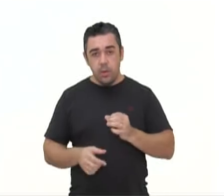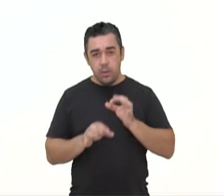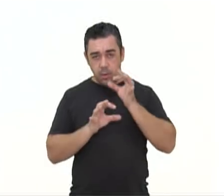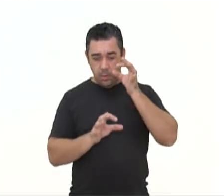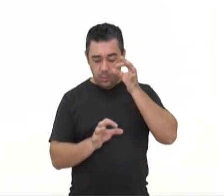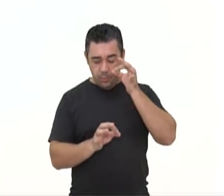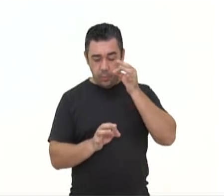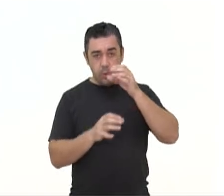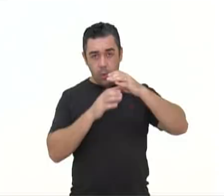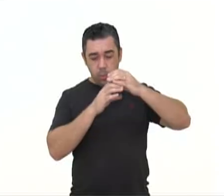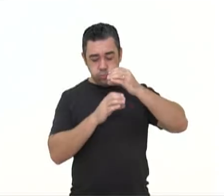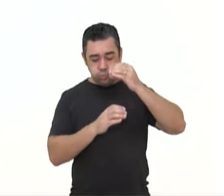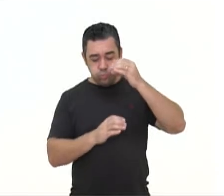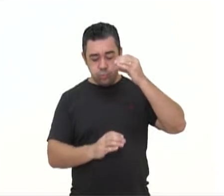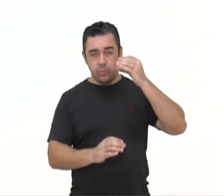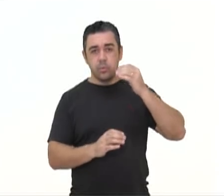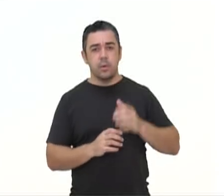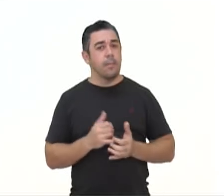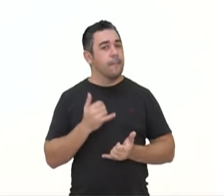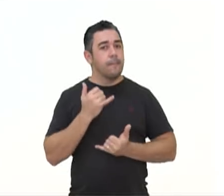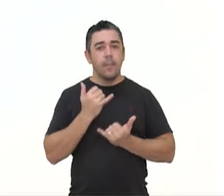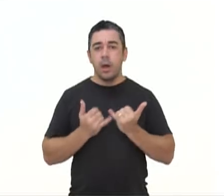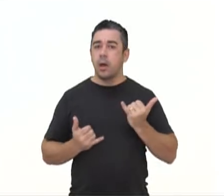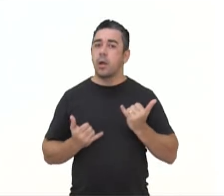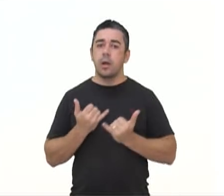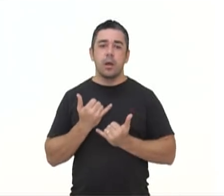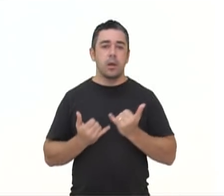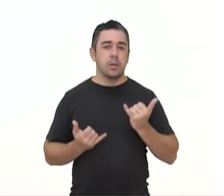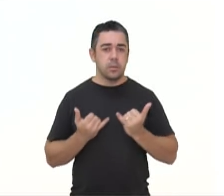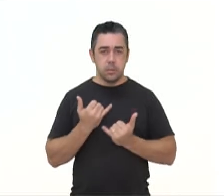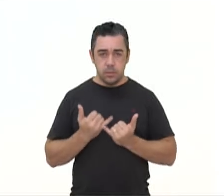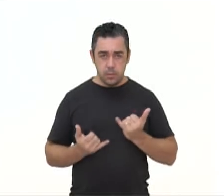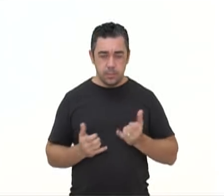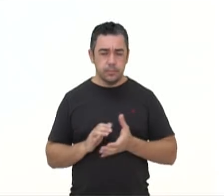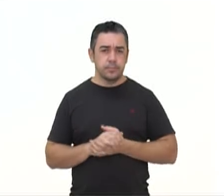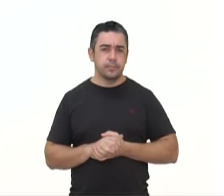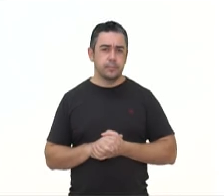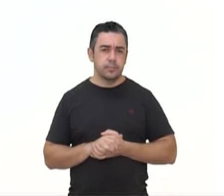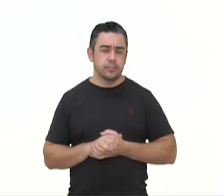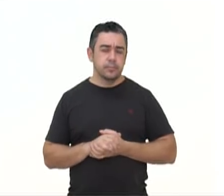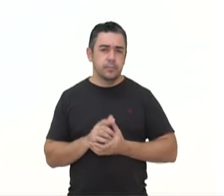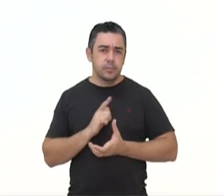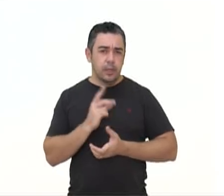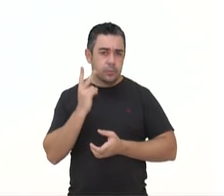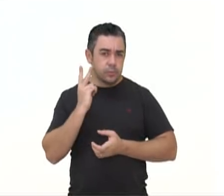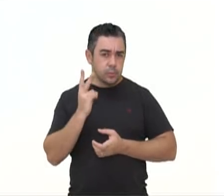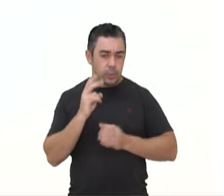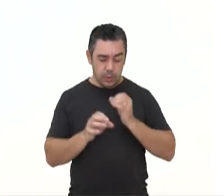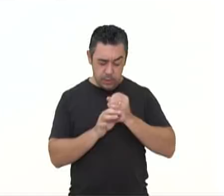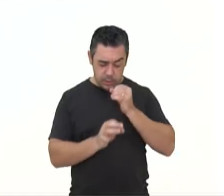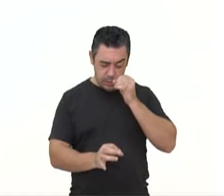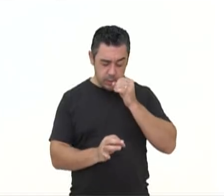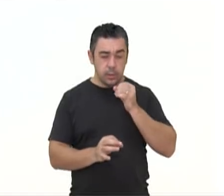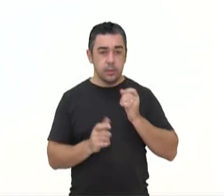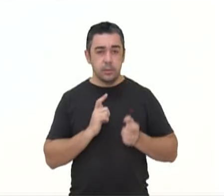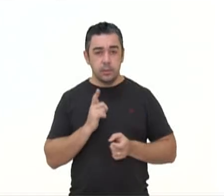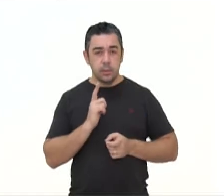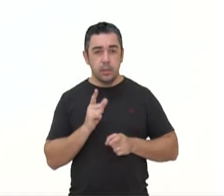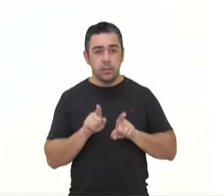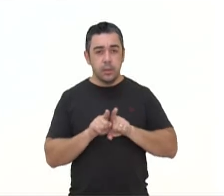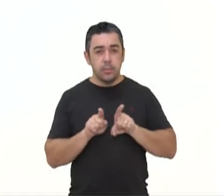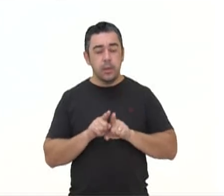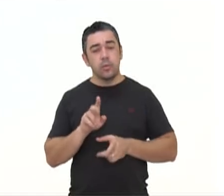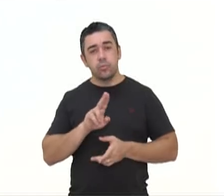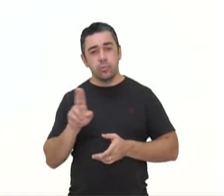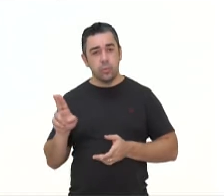extremidades de um tubo metálico, então muito parecida com o dos Jensen. E por possuir duas lentes, a ocular e a objetiva,